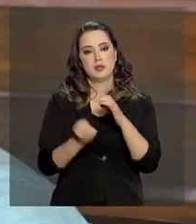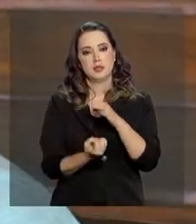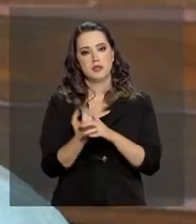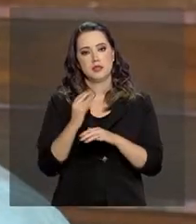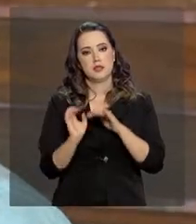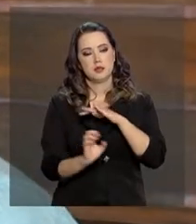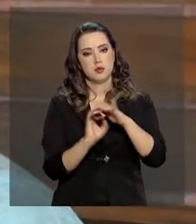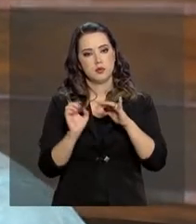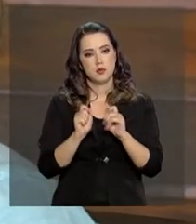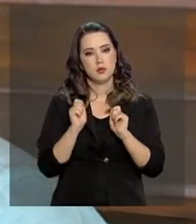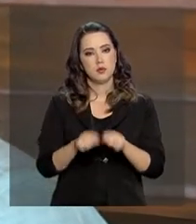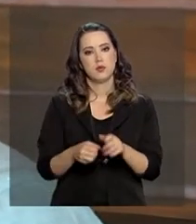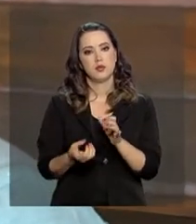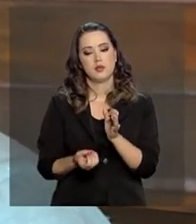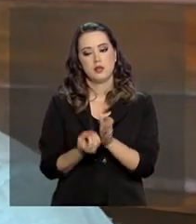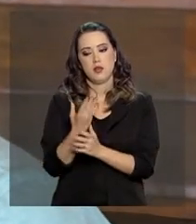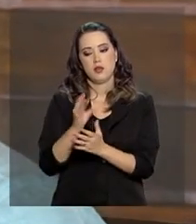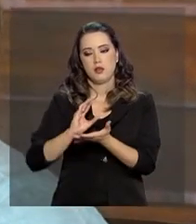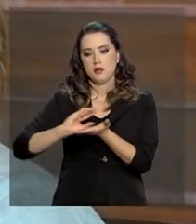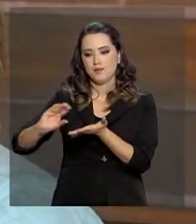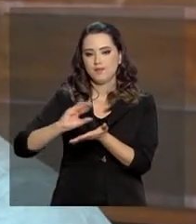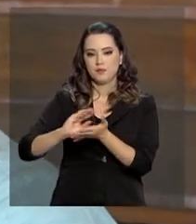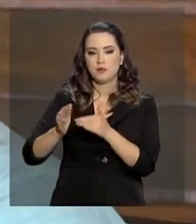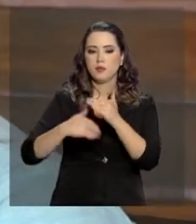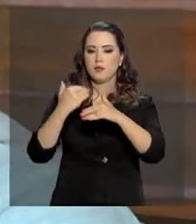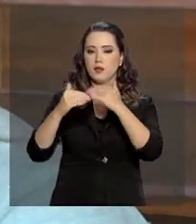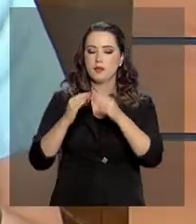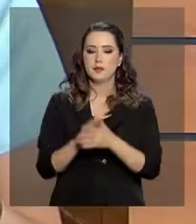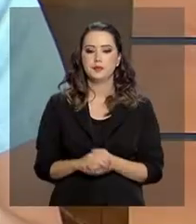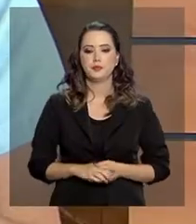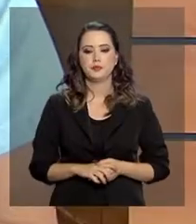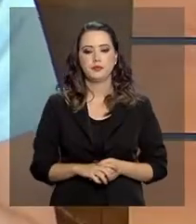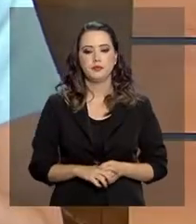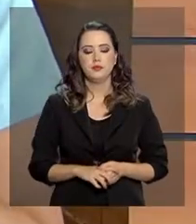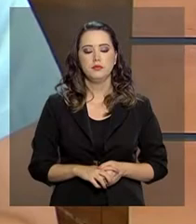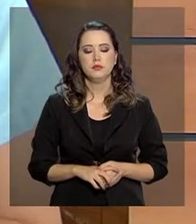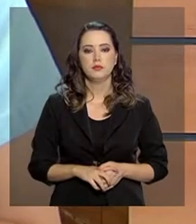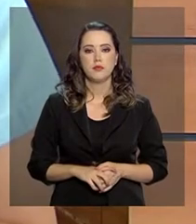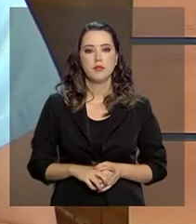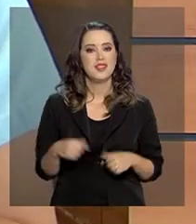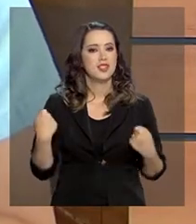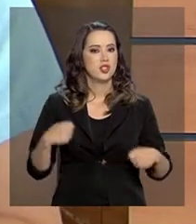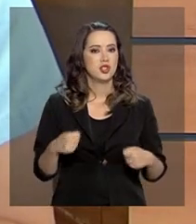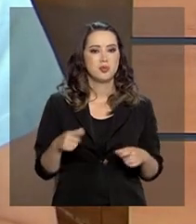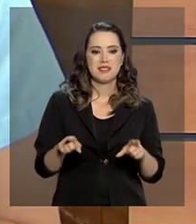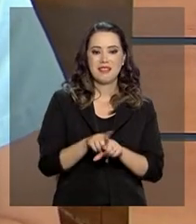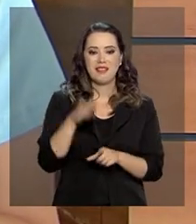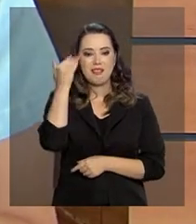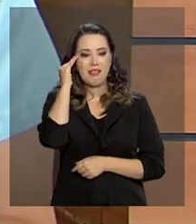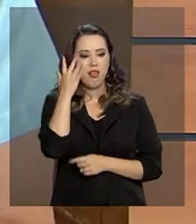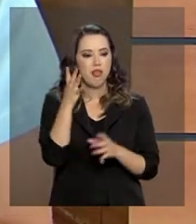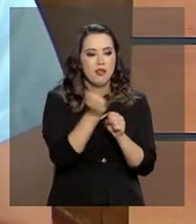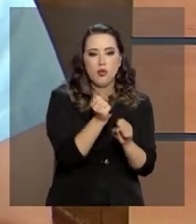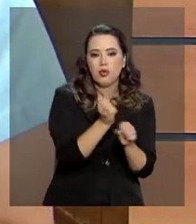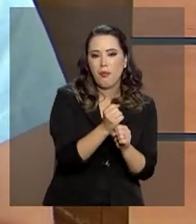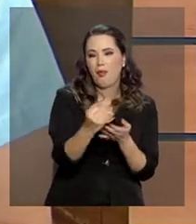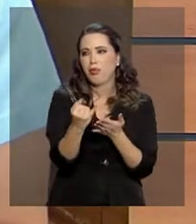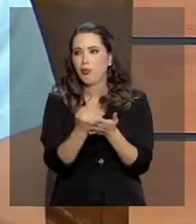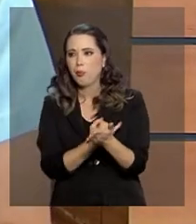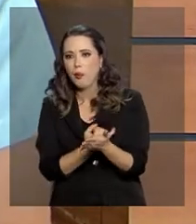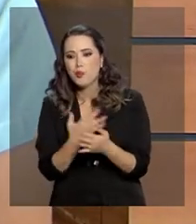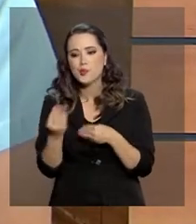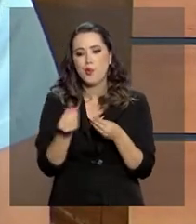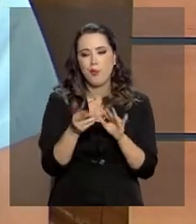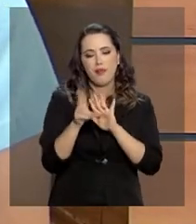possa investir e crescer cada vez mais a gente precisa virar o contador também para entender quais são essas